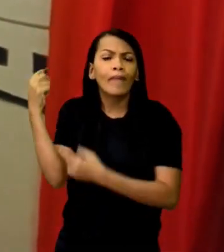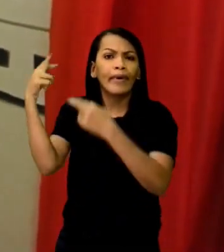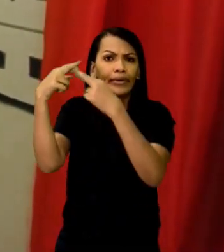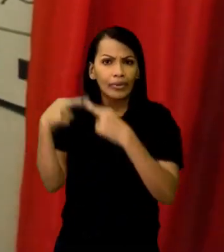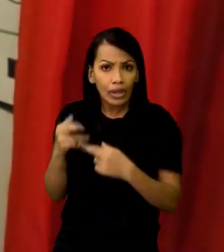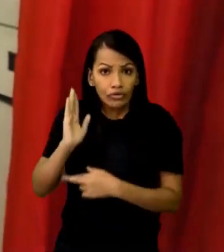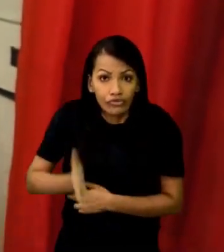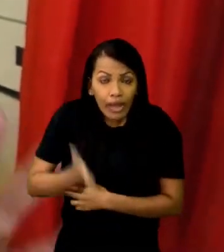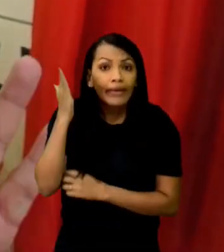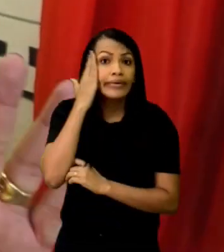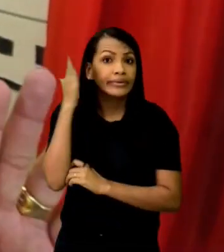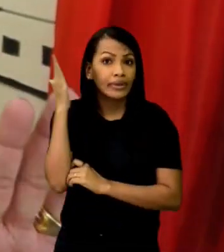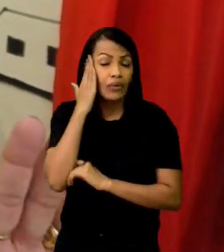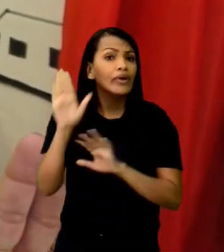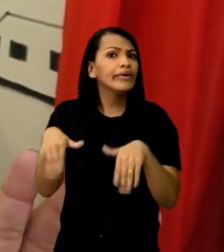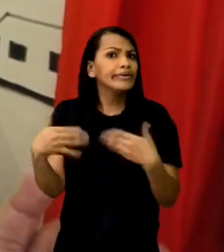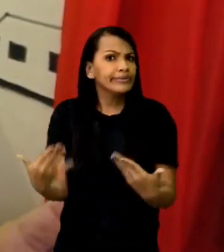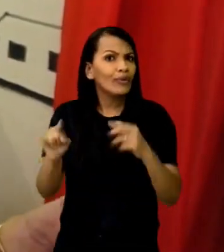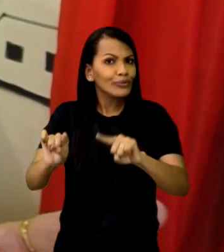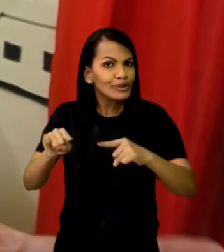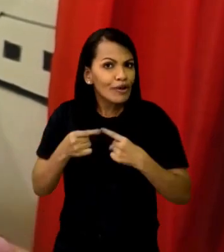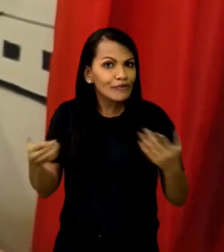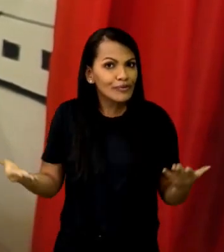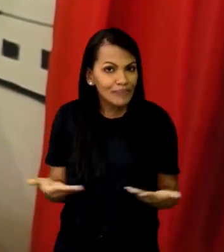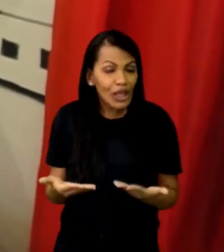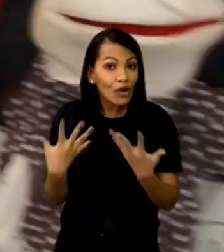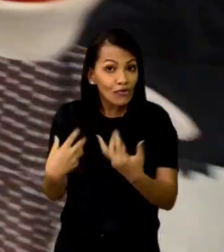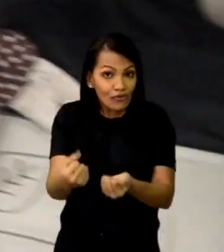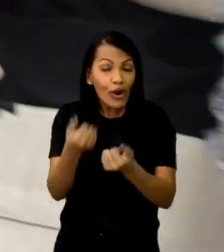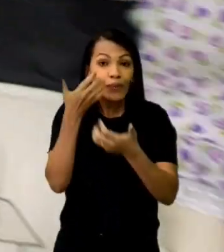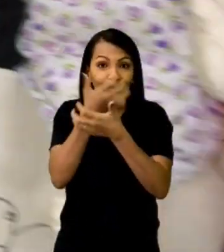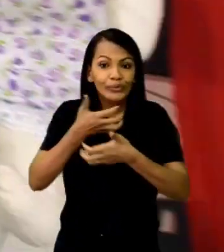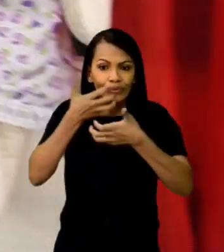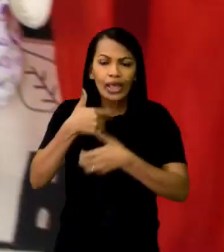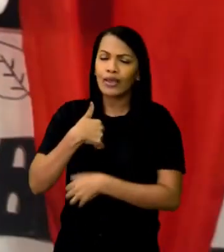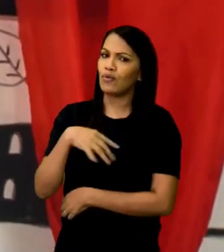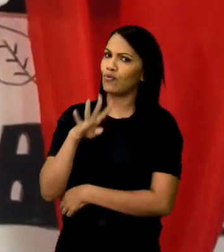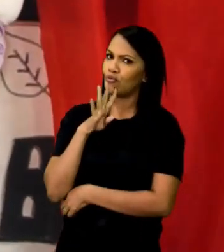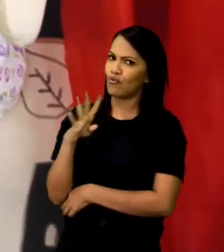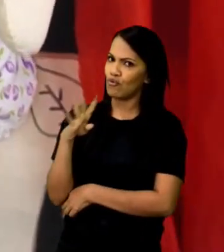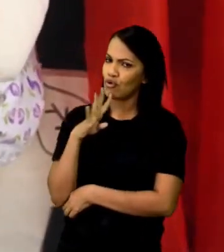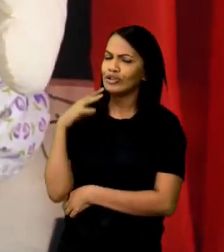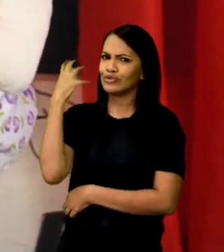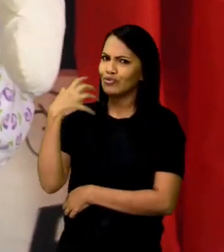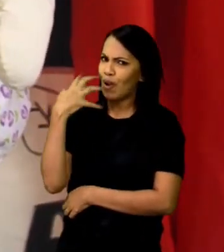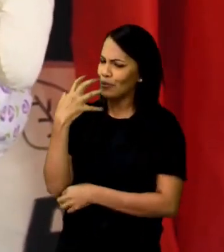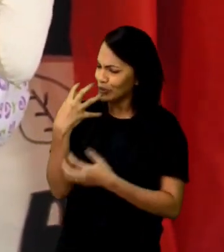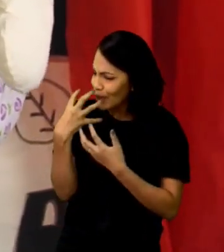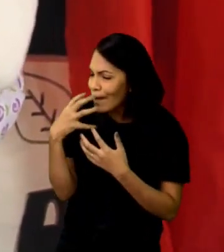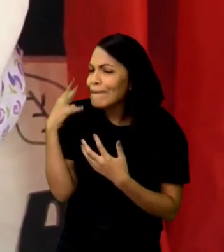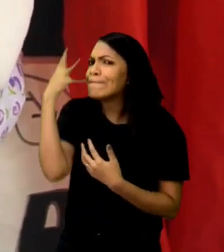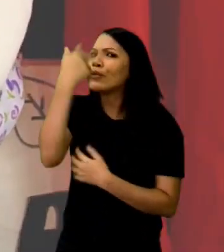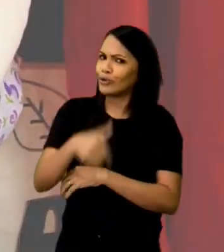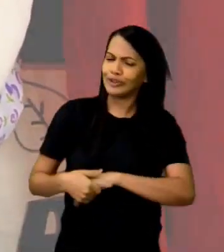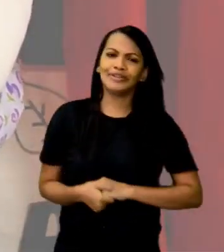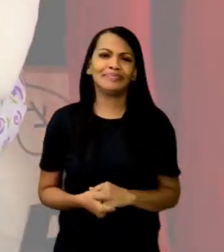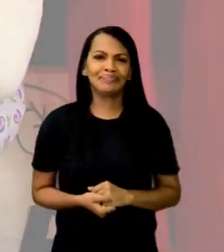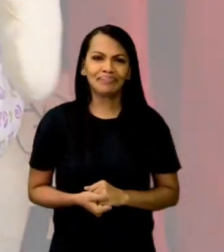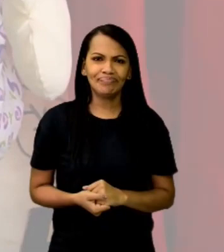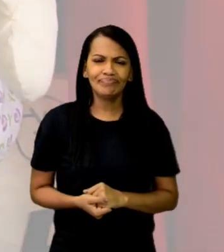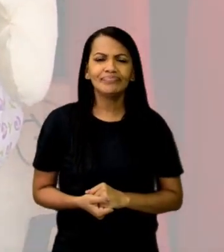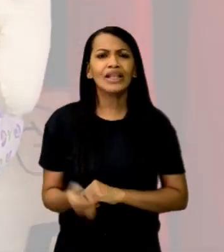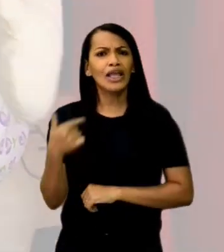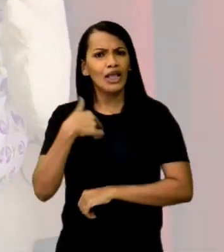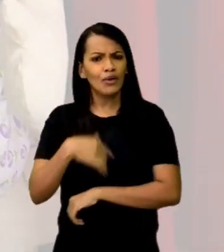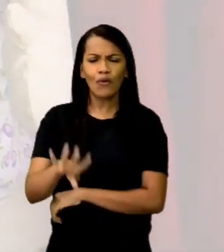Já entendeu? Que tal um desafio? Vamos cantar? Eu conheço uma música muito bonita. Ela fala assim, ó. Eu